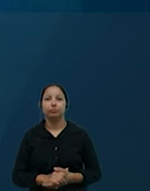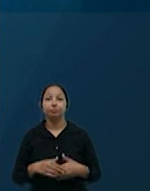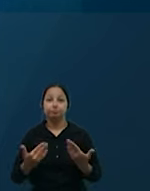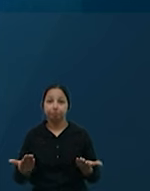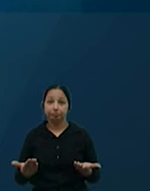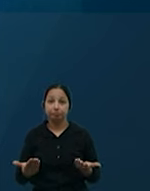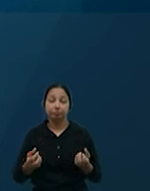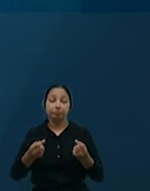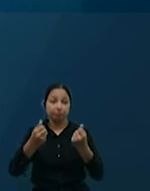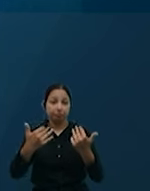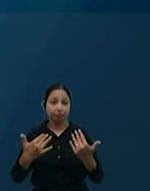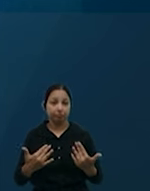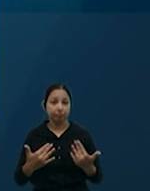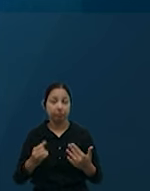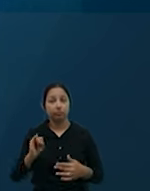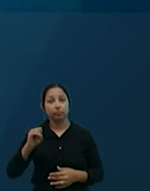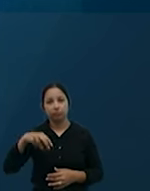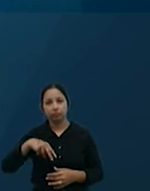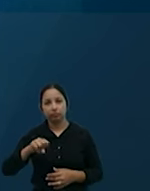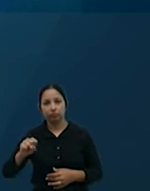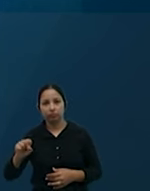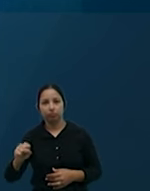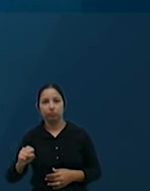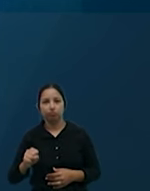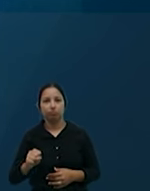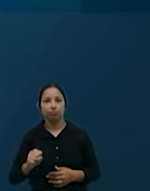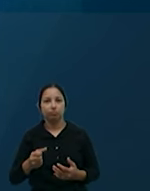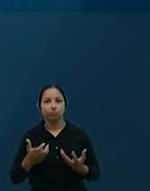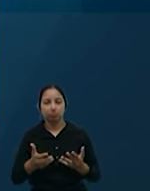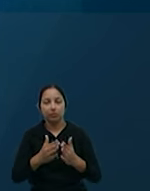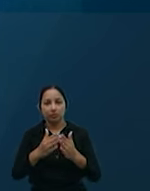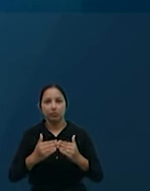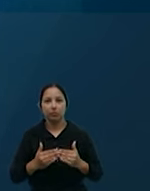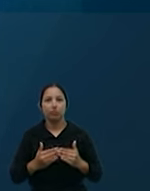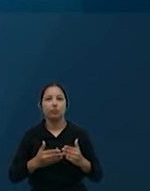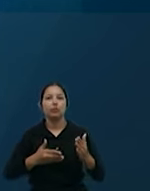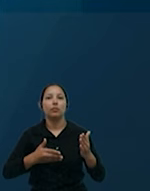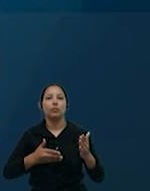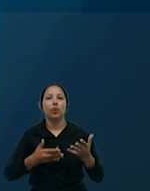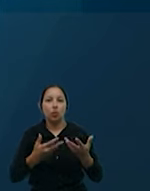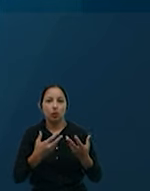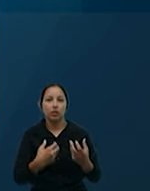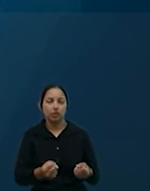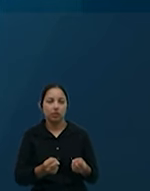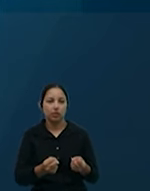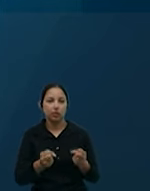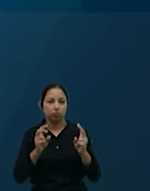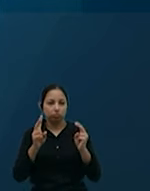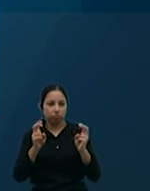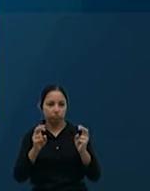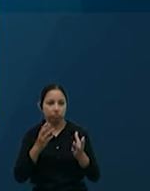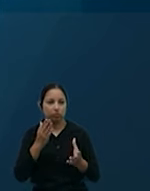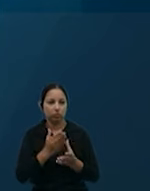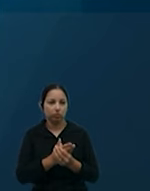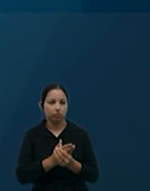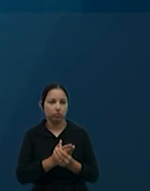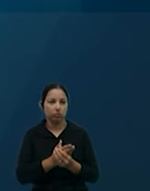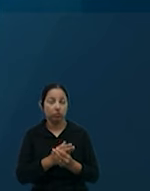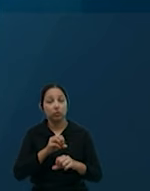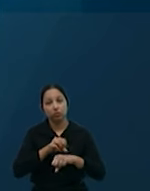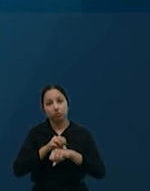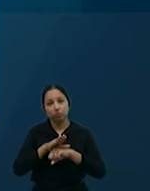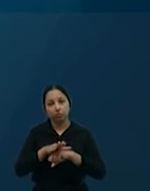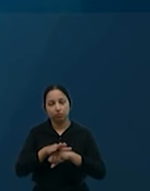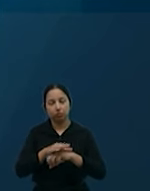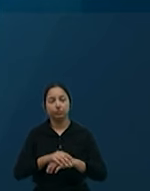excelências, o INSS requer o acolhimento da sua tese principal, sugerindo a fixação do seguinte tema.